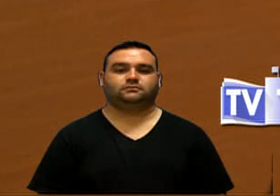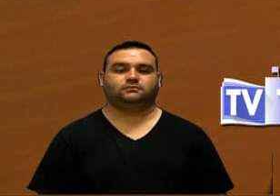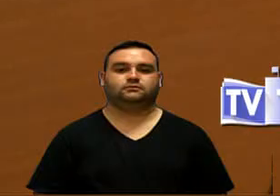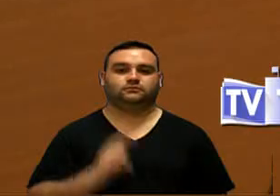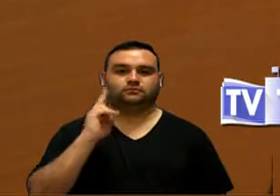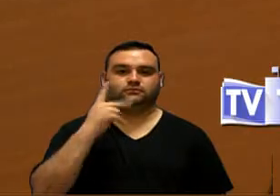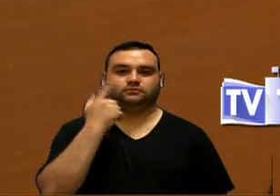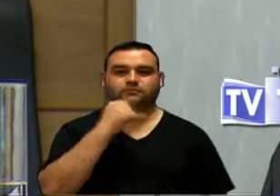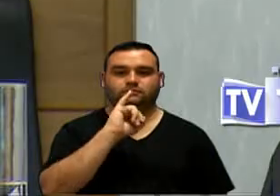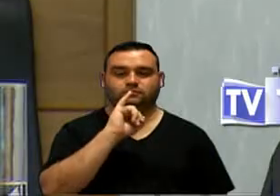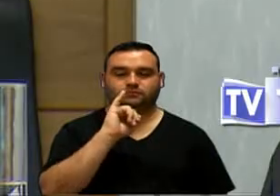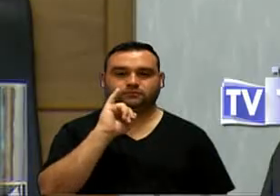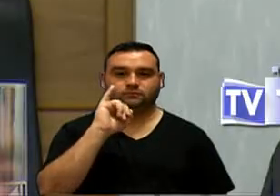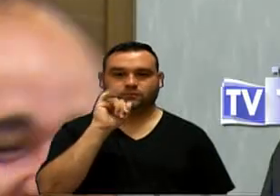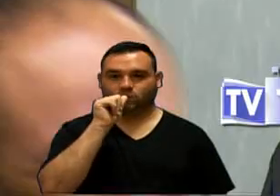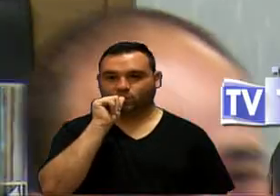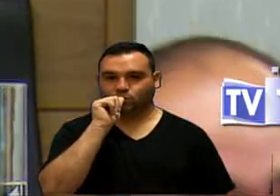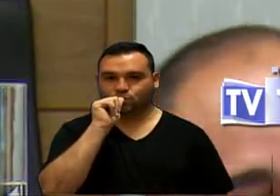Vereador Silvano Júnior.